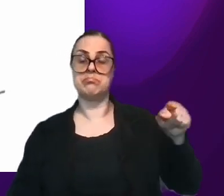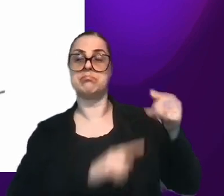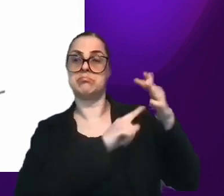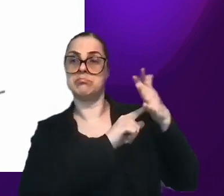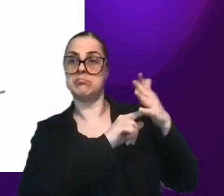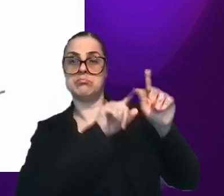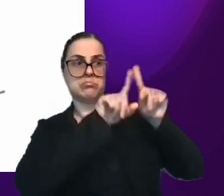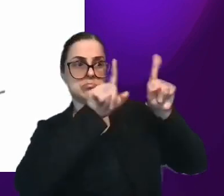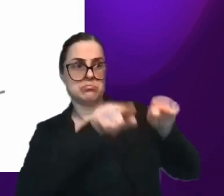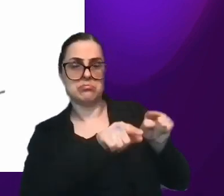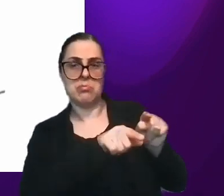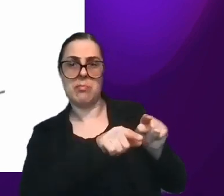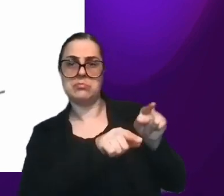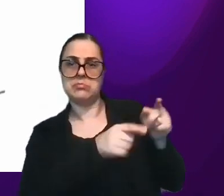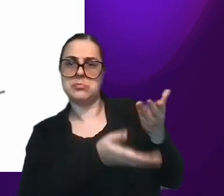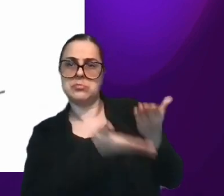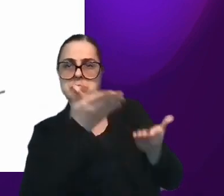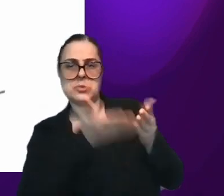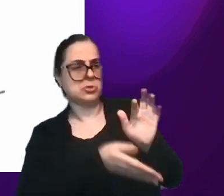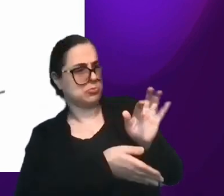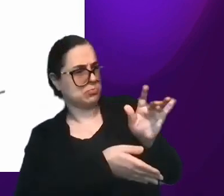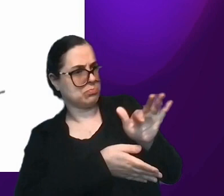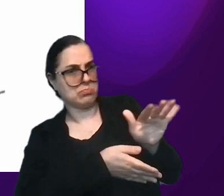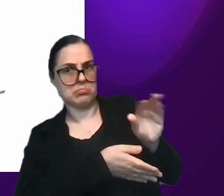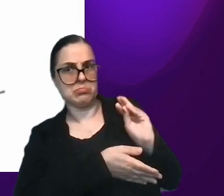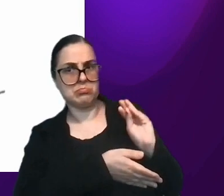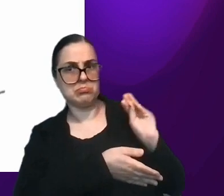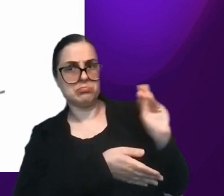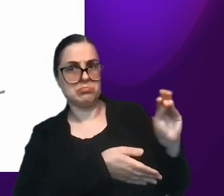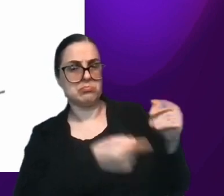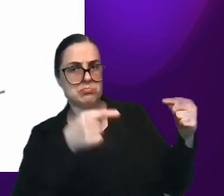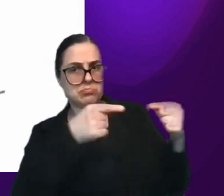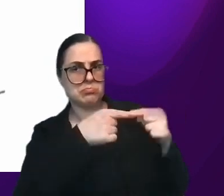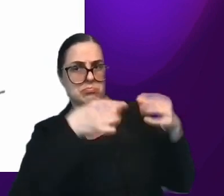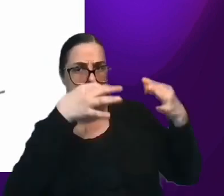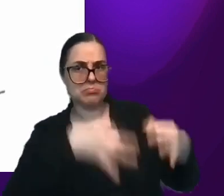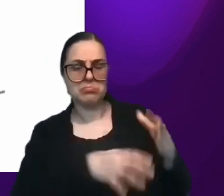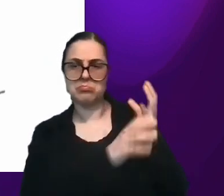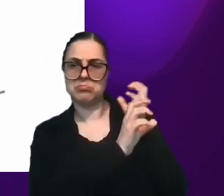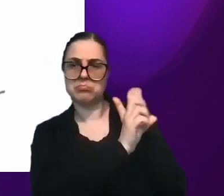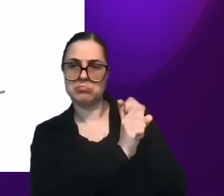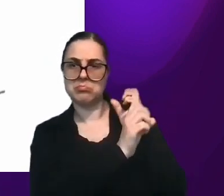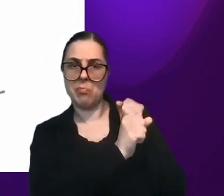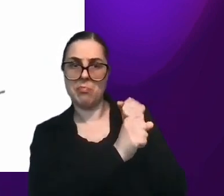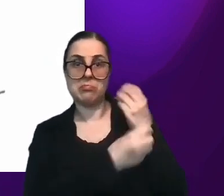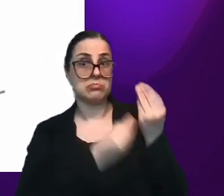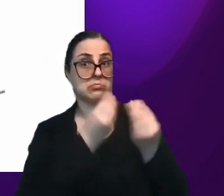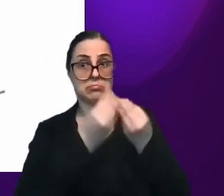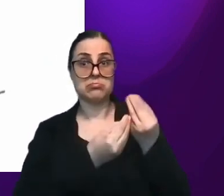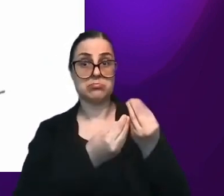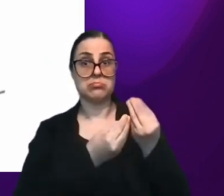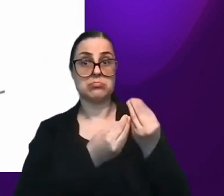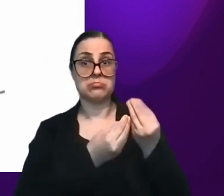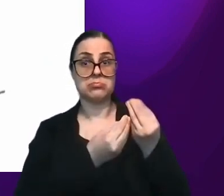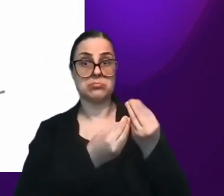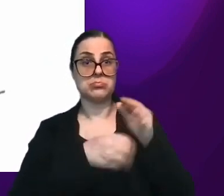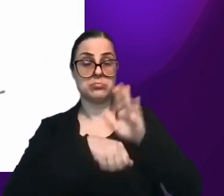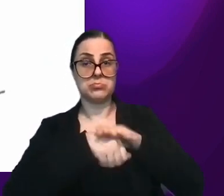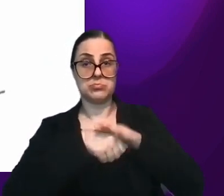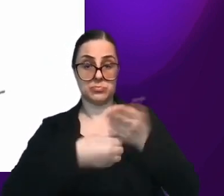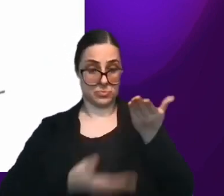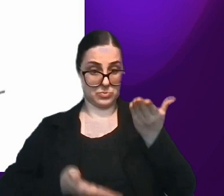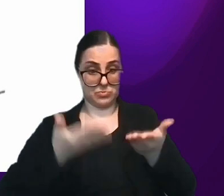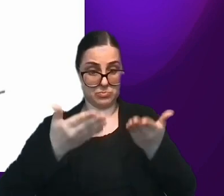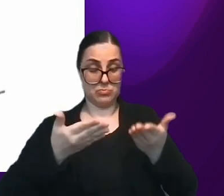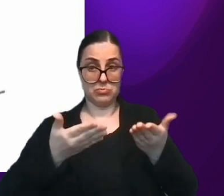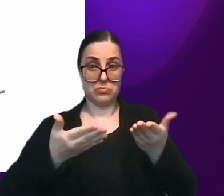paciente, para que você possa calcular adequadamente uma taxa de efluente adequada em 25 a 30 ml por quilo, quanto,